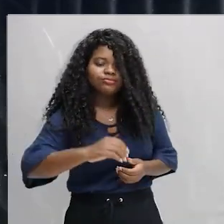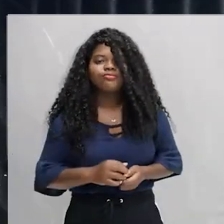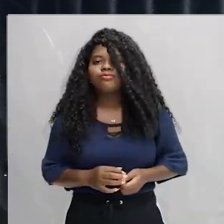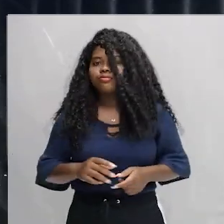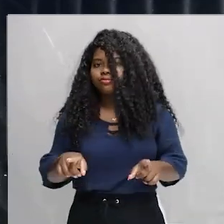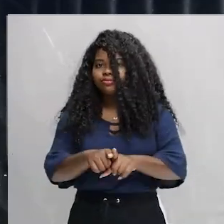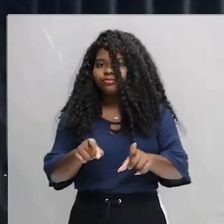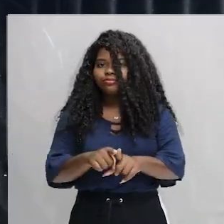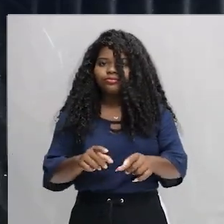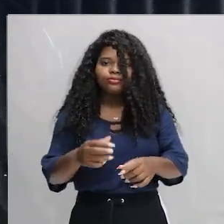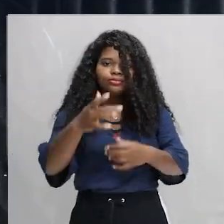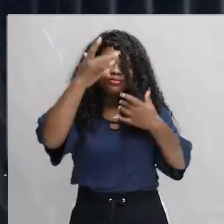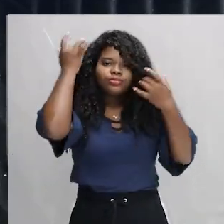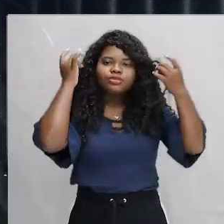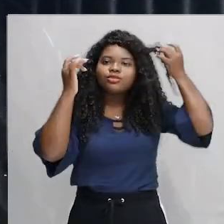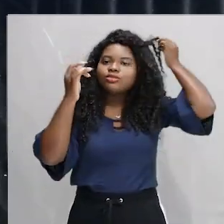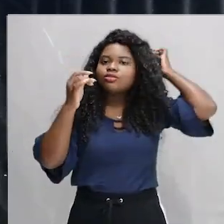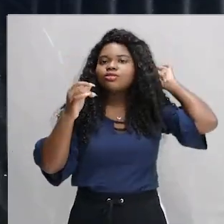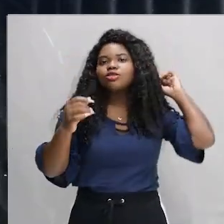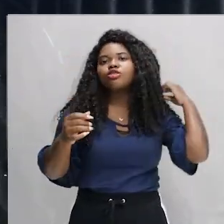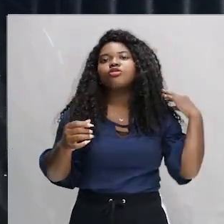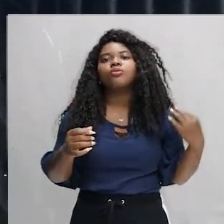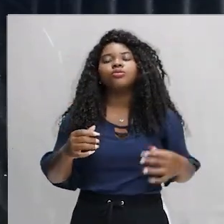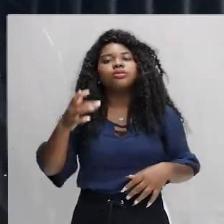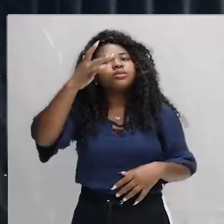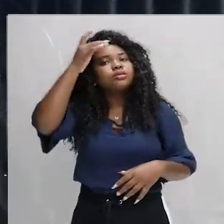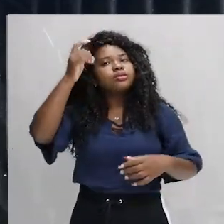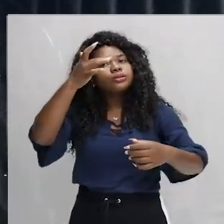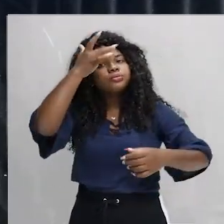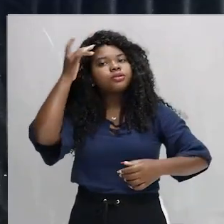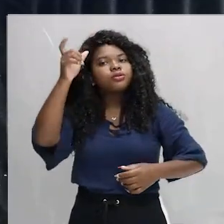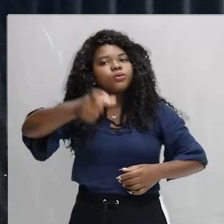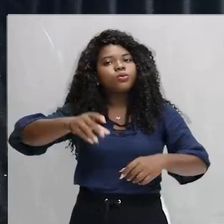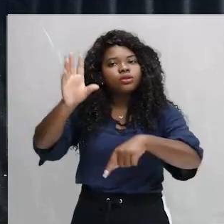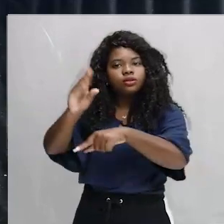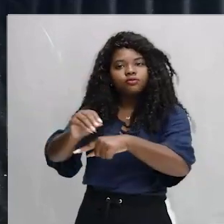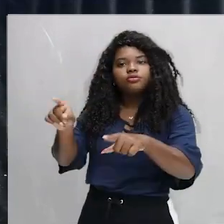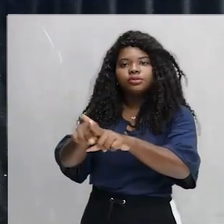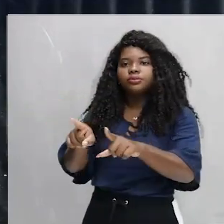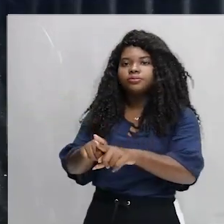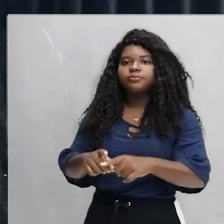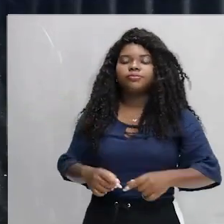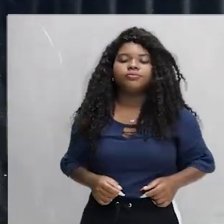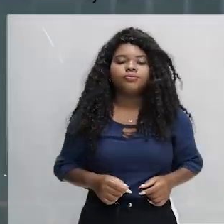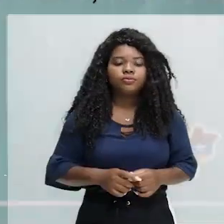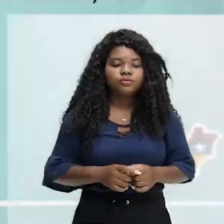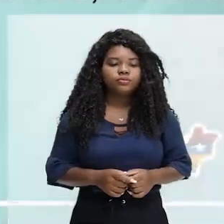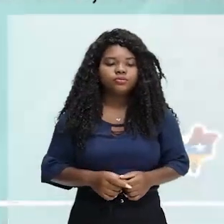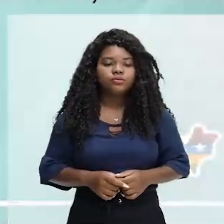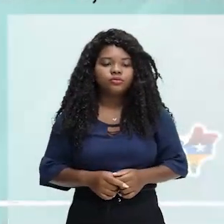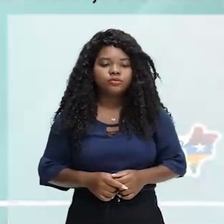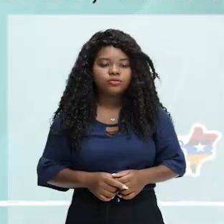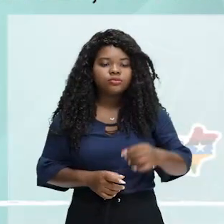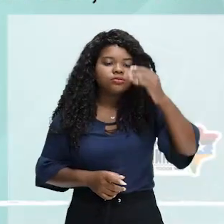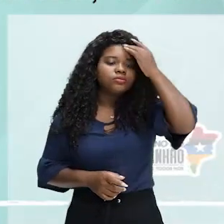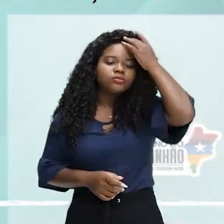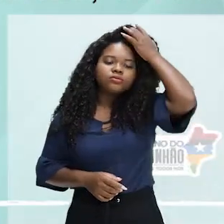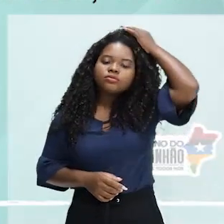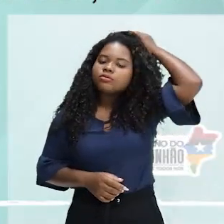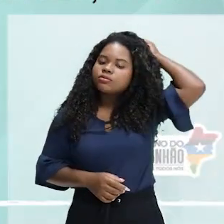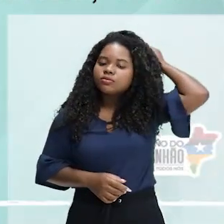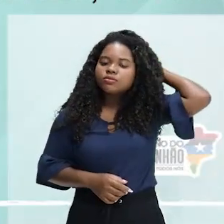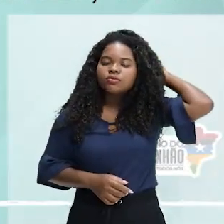as pessoas das fotos, enfim. Eu vou caracterizar, eu vou falar de adjetivo, tá bom? Olha só.